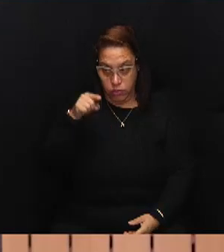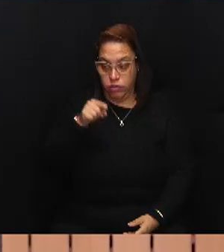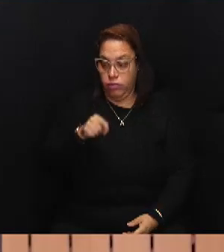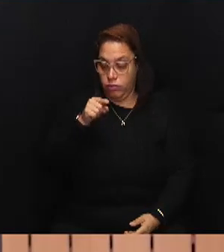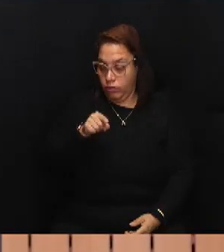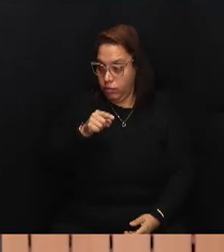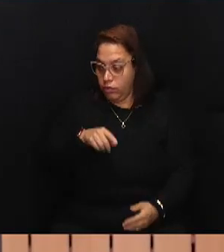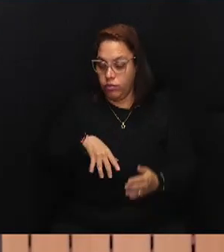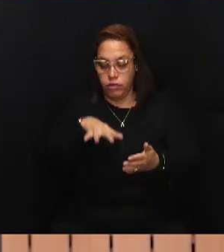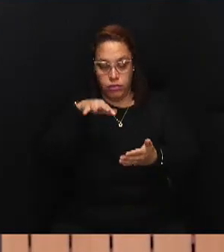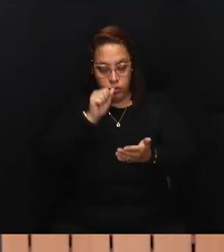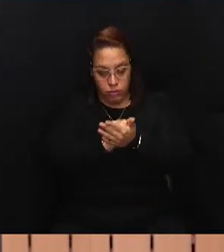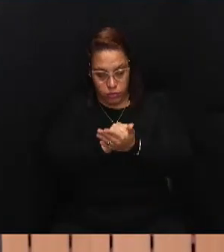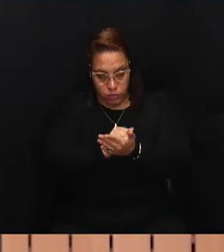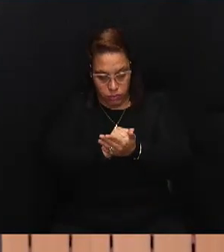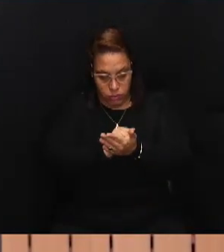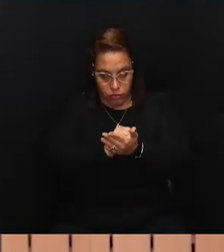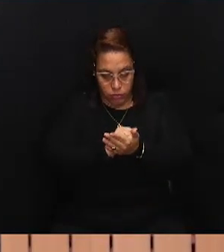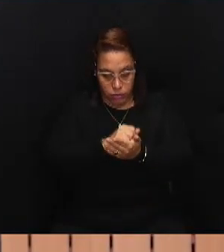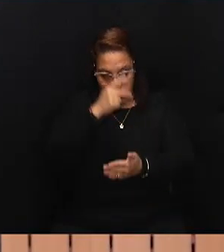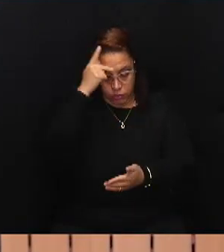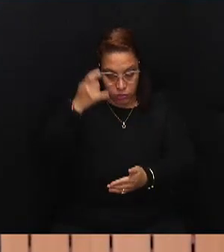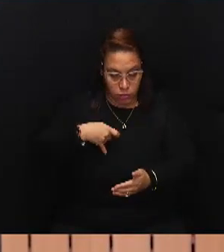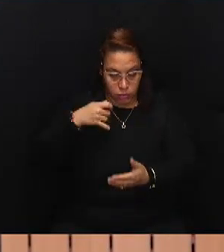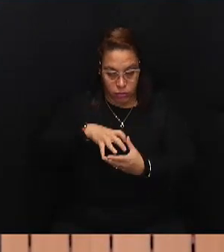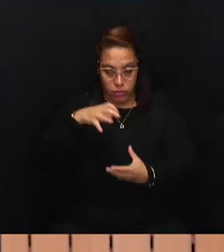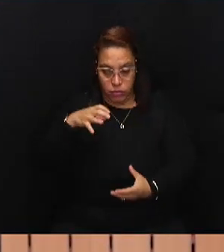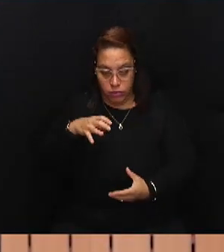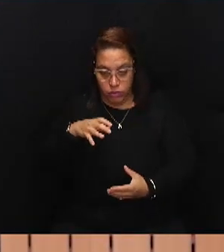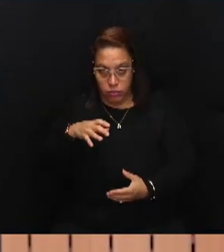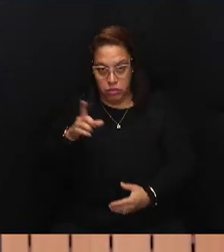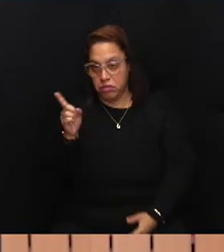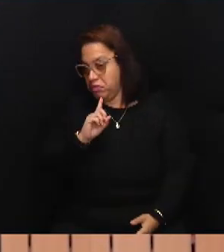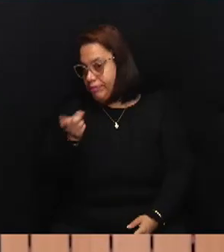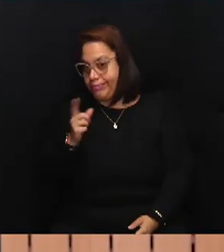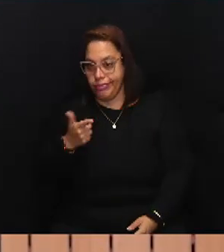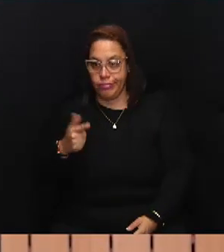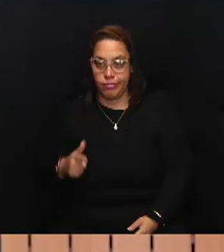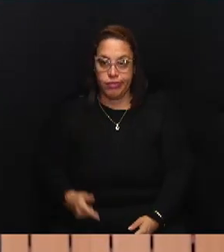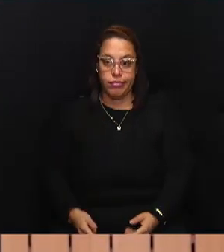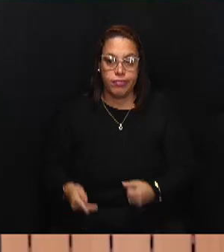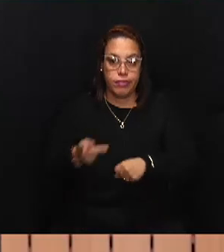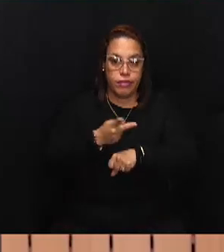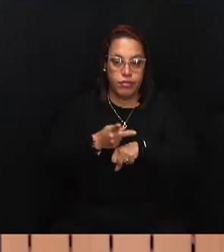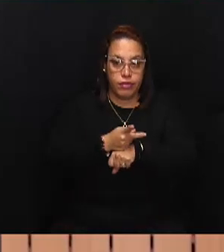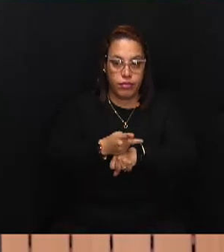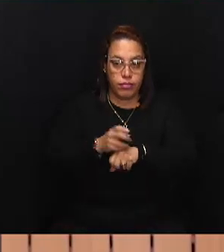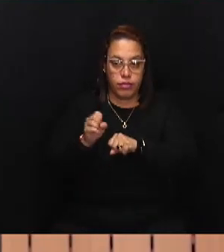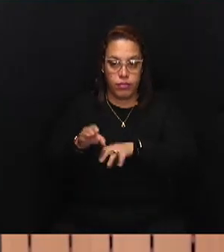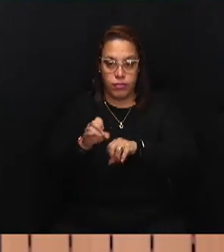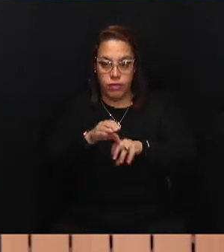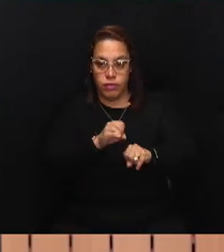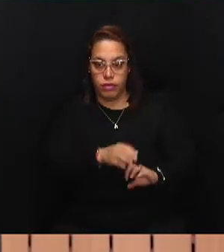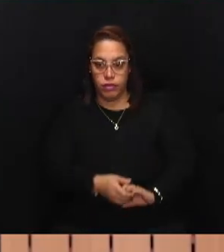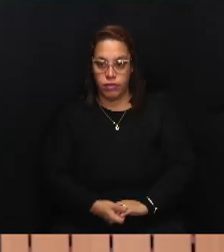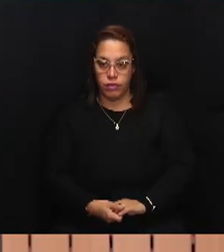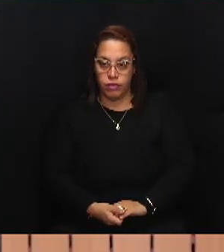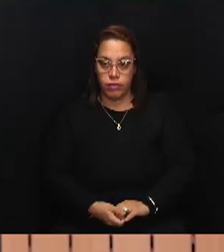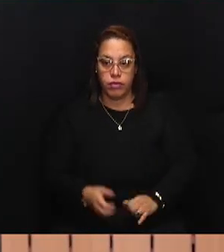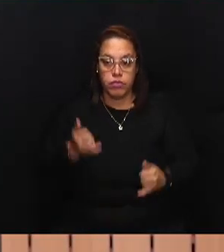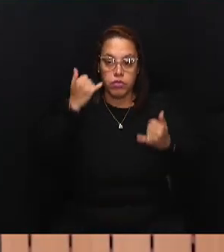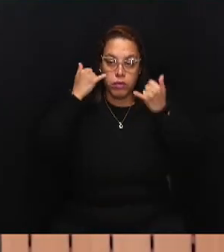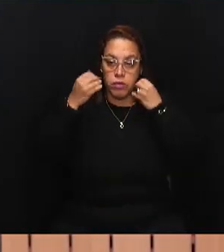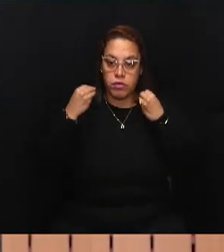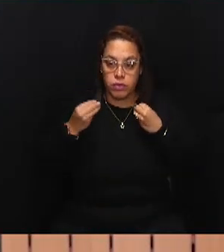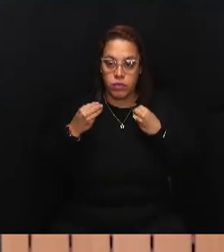tem que estar inscrita junto ao Conselho Municipal do Idoso. E, se não estiver, nos procure, a gente orienta, a gente informa como